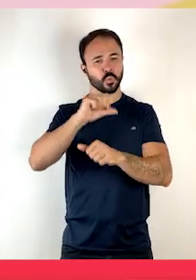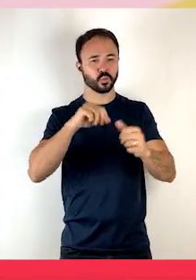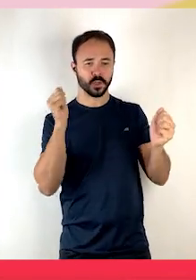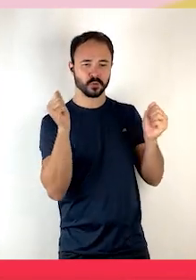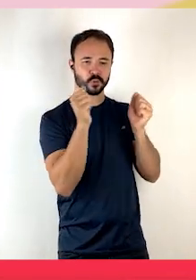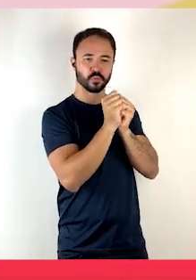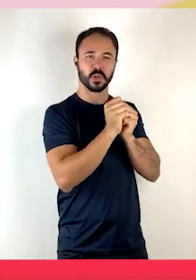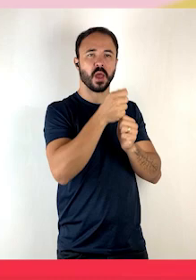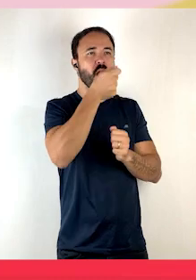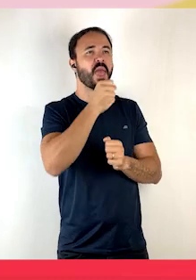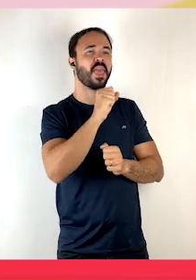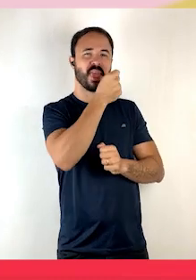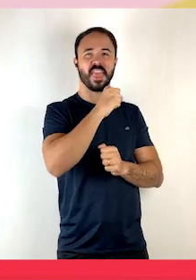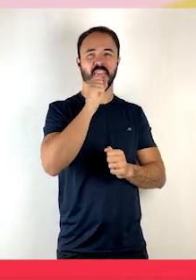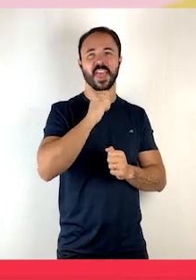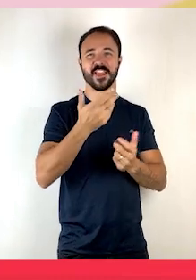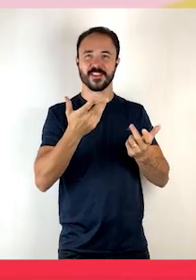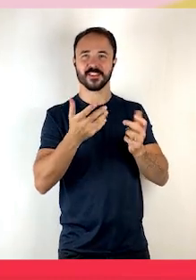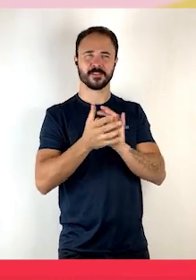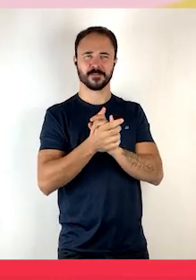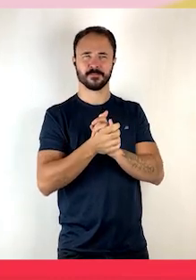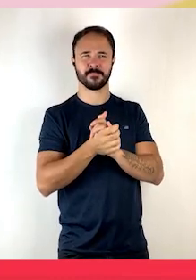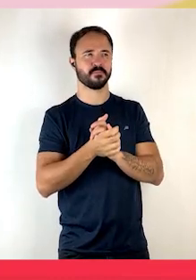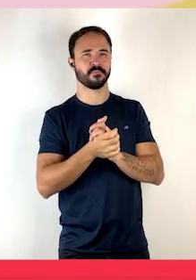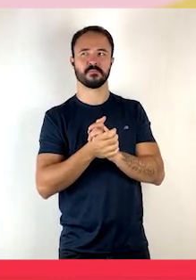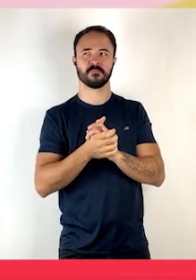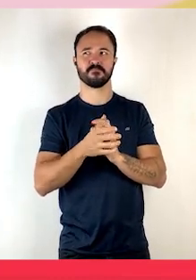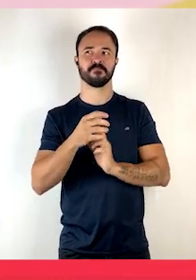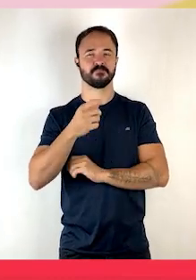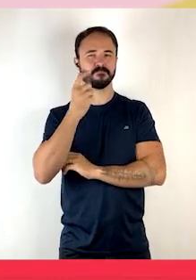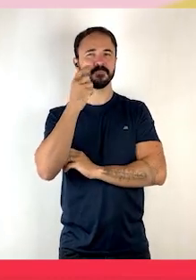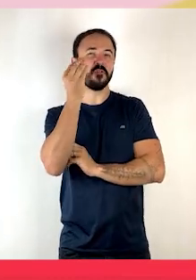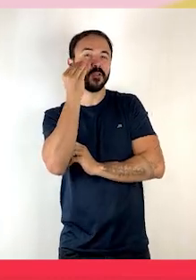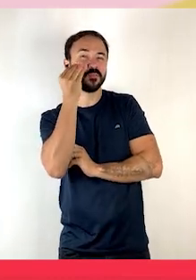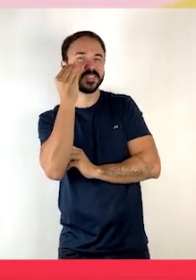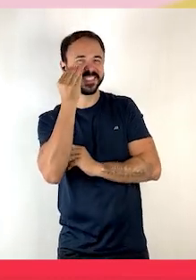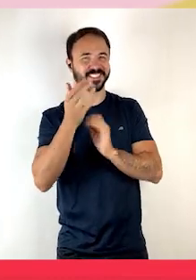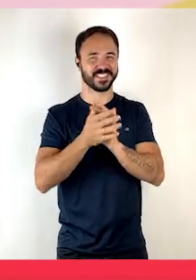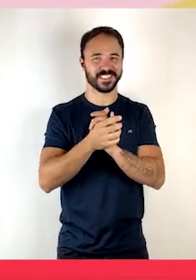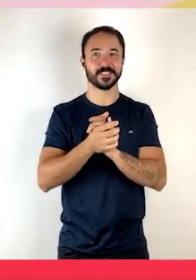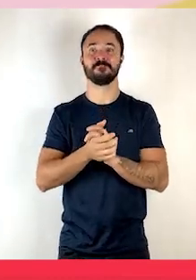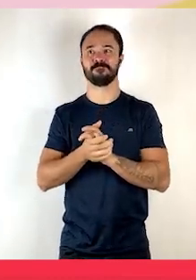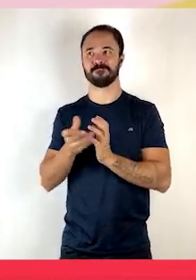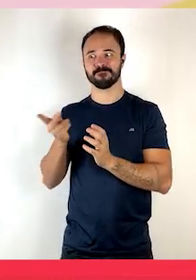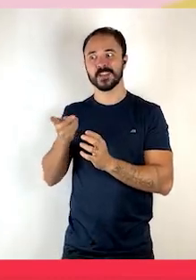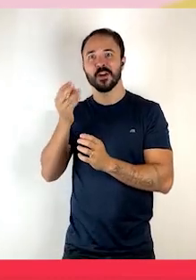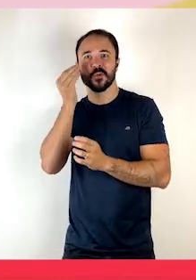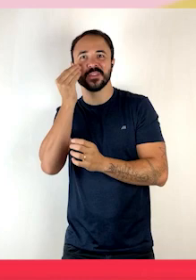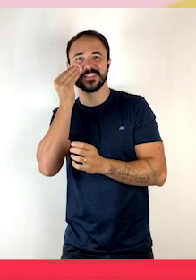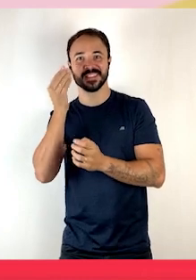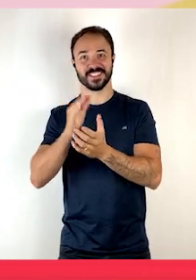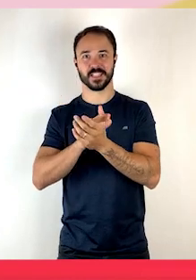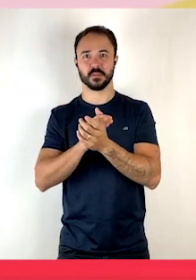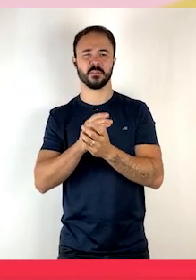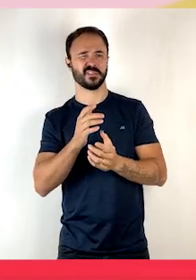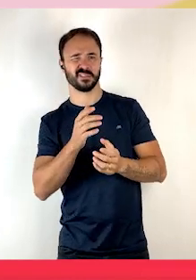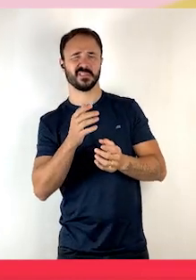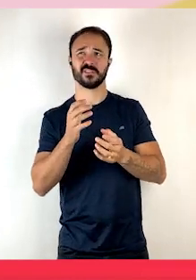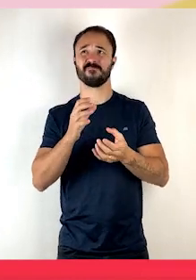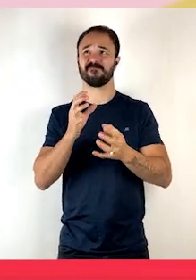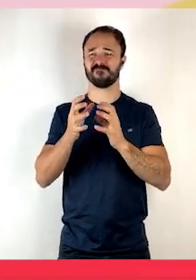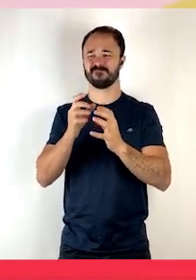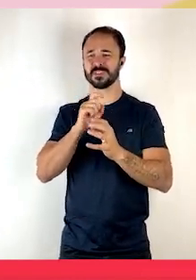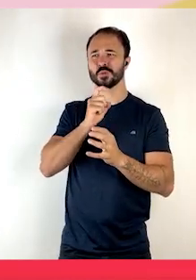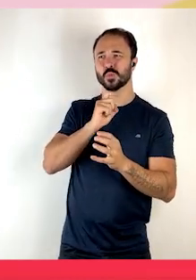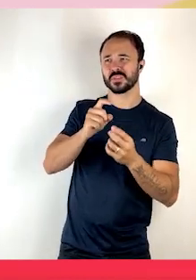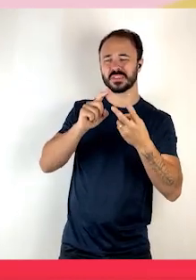um sorvete se a gente se juntar e parar de brigar? Vamos testar?" Então eles testaram. Assim não